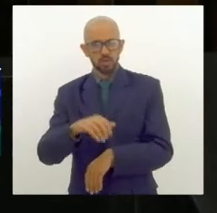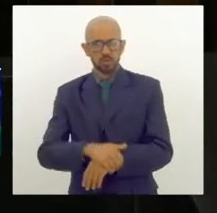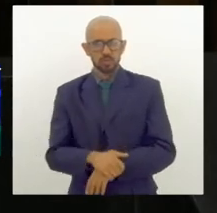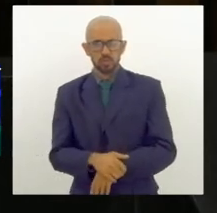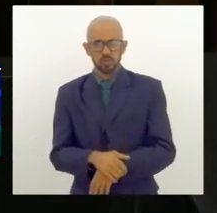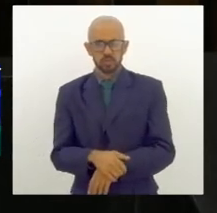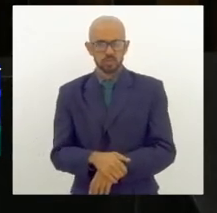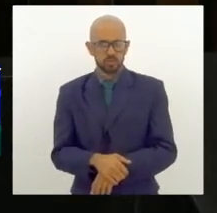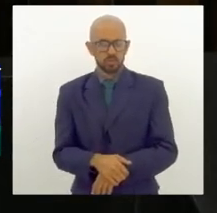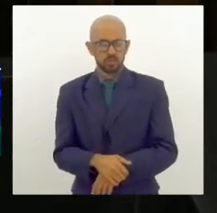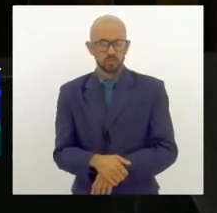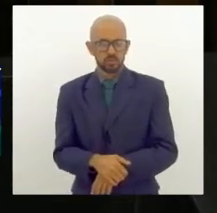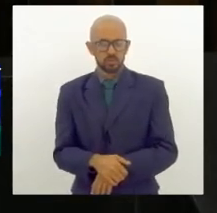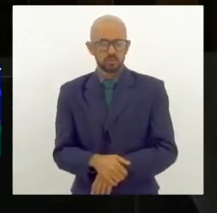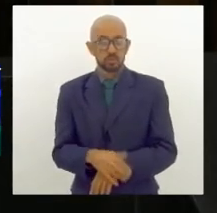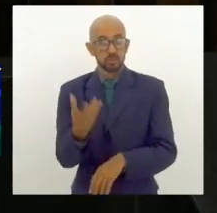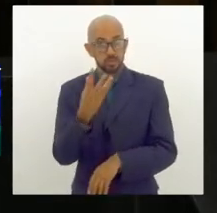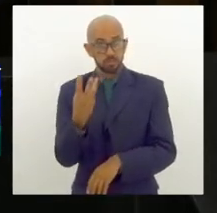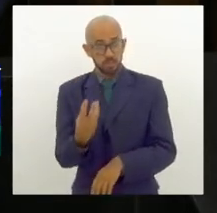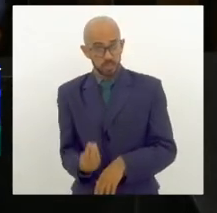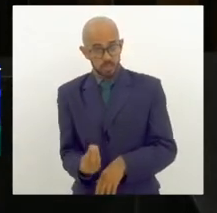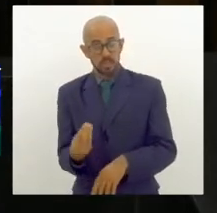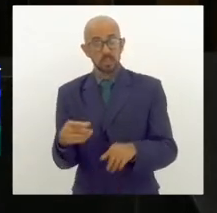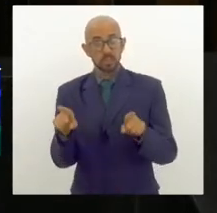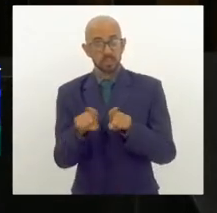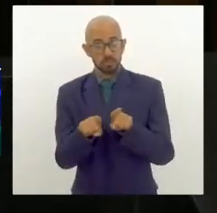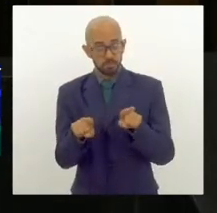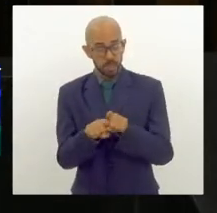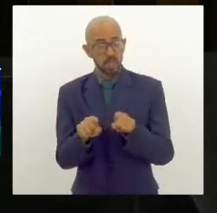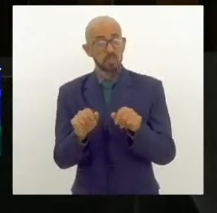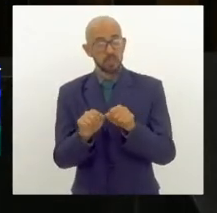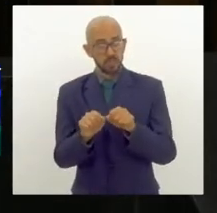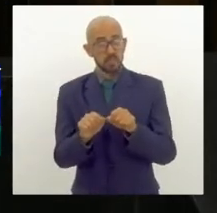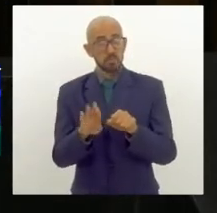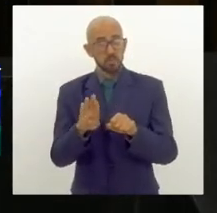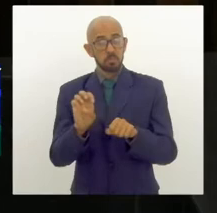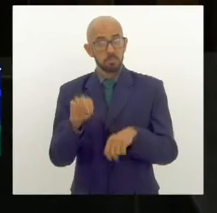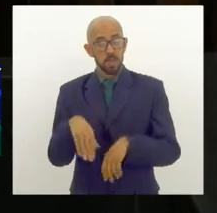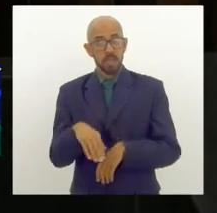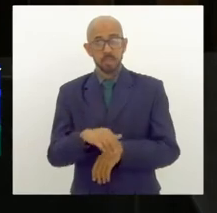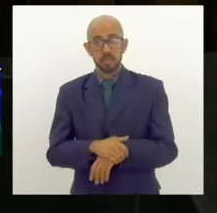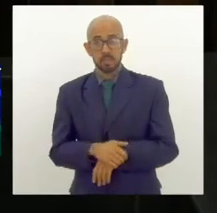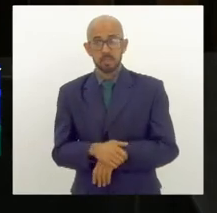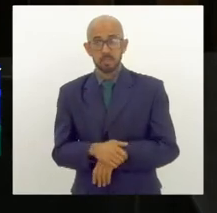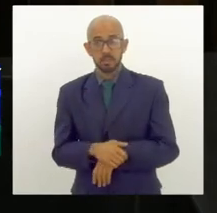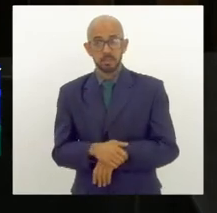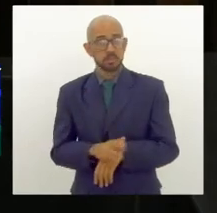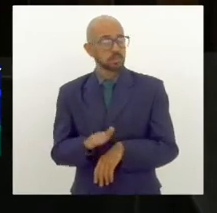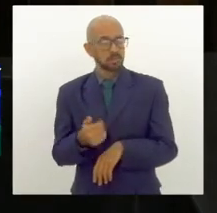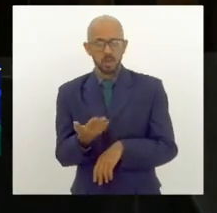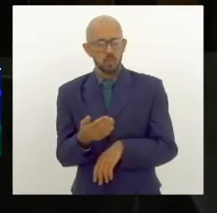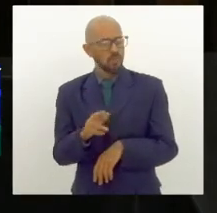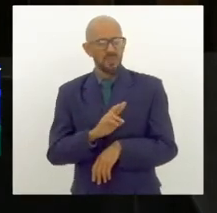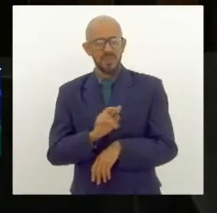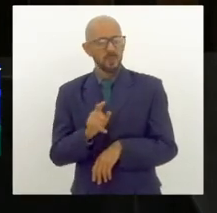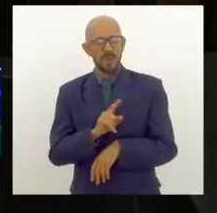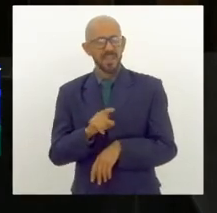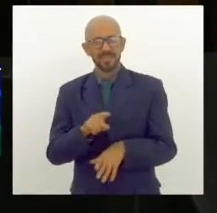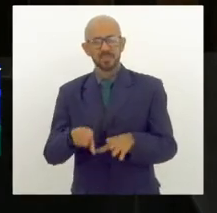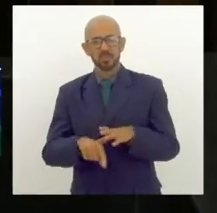outras mais, espíritas, que fazem muito bem. Então, aqui não tem a menor menção àquela religião A, B ou